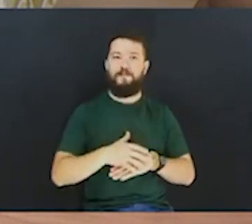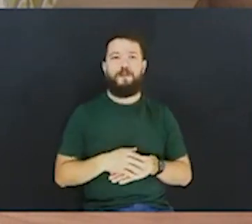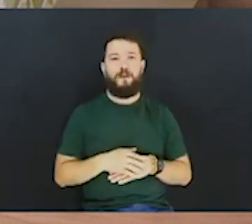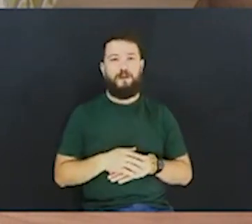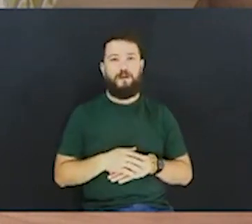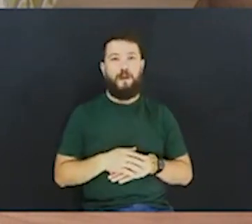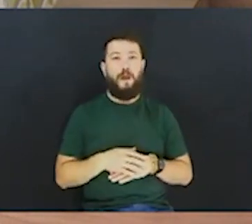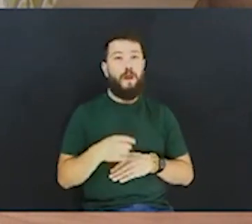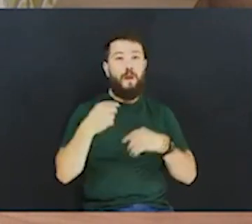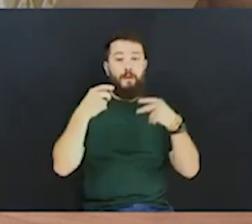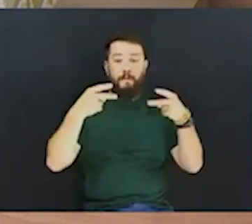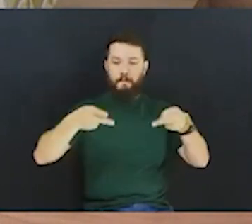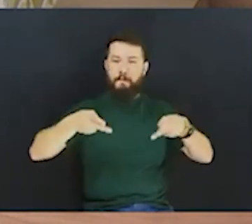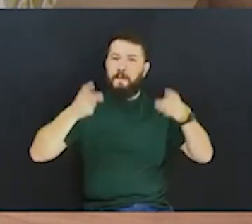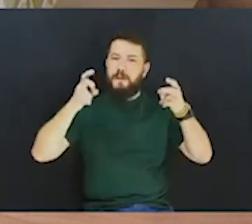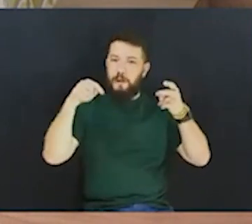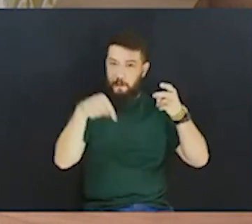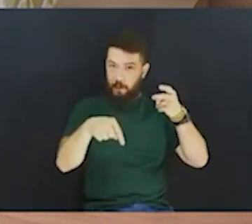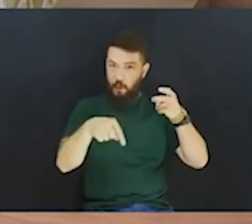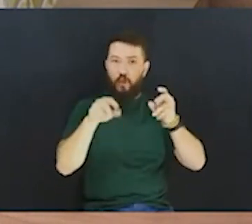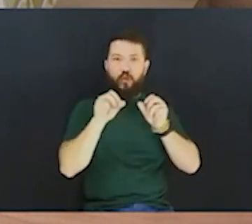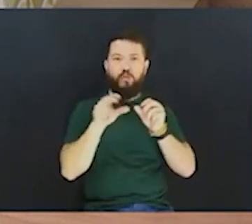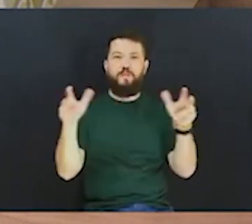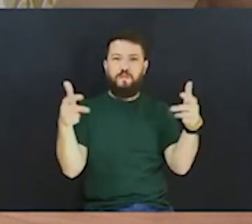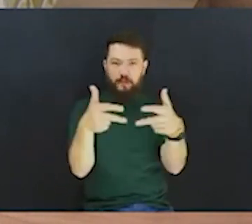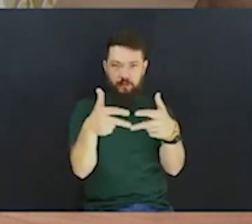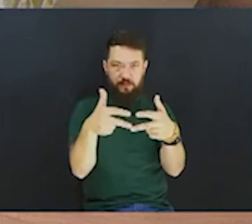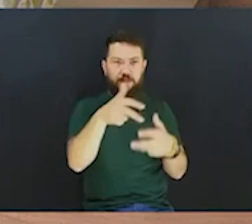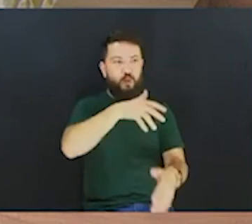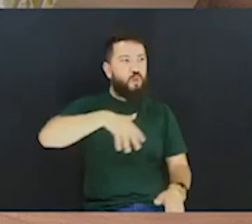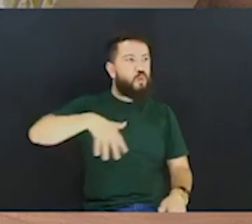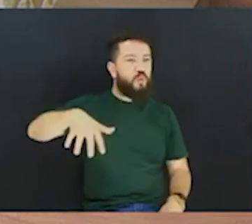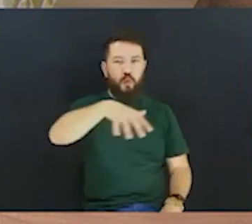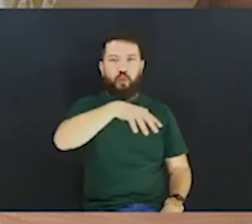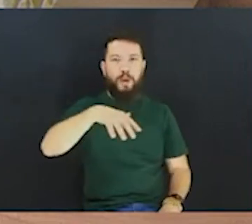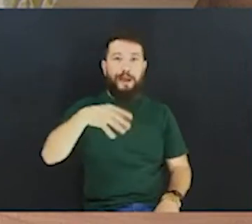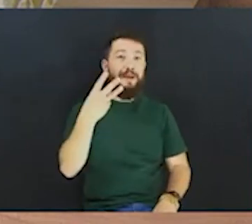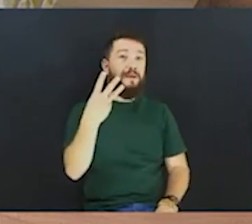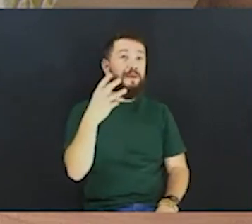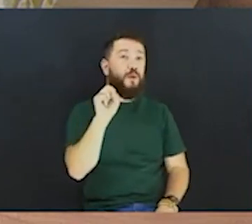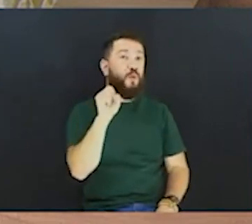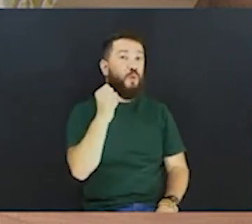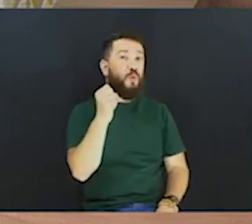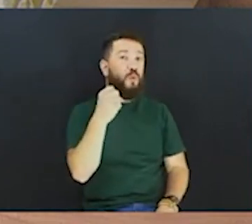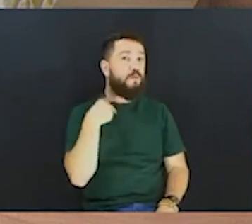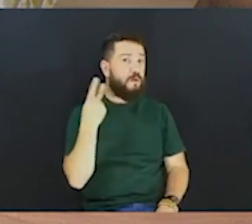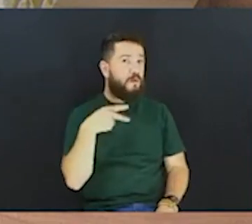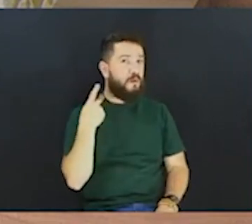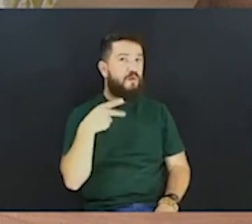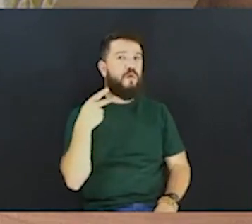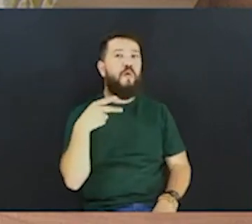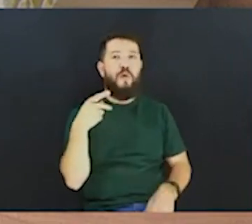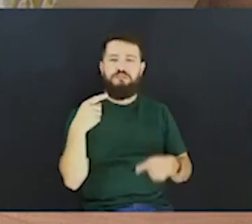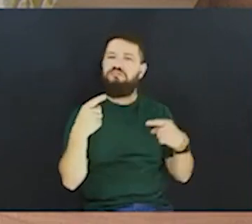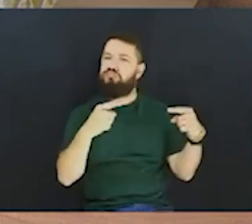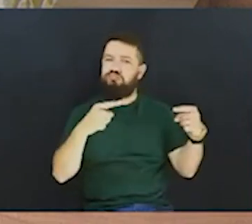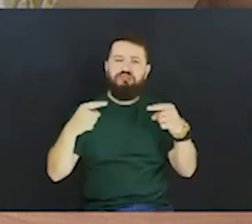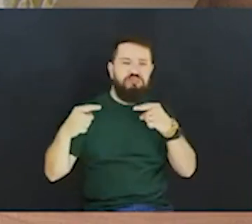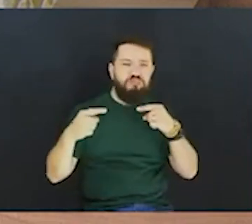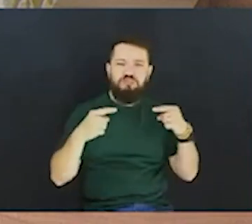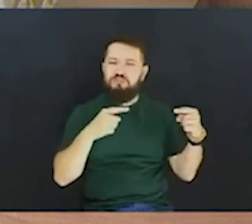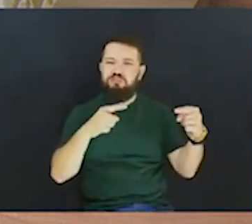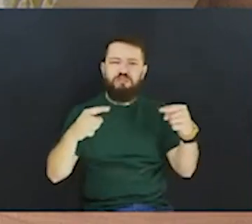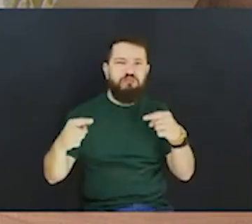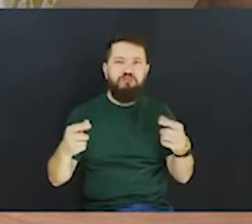os 38 vereadores dessa casa fizeram parte deste debate de forma relevante